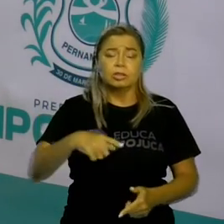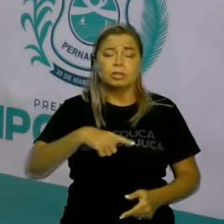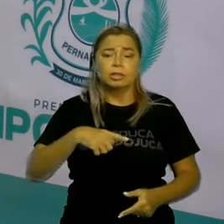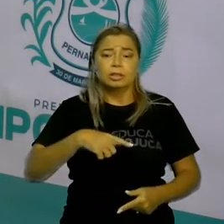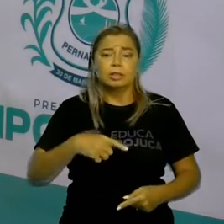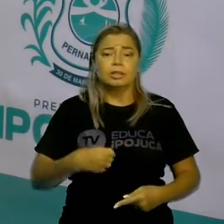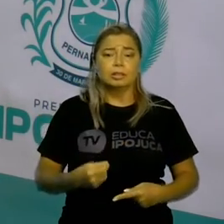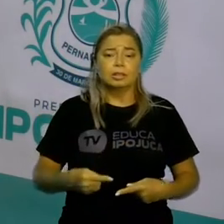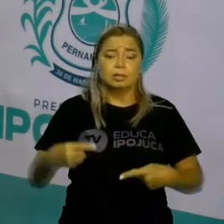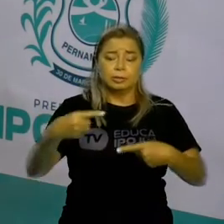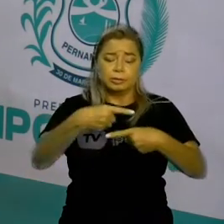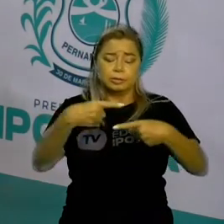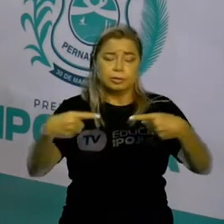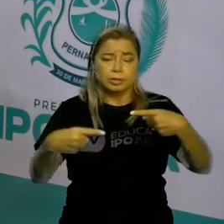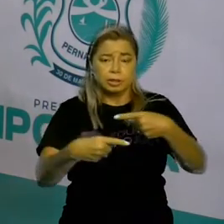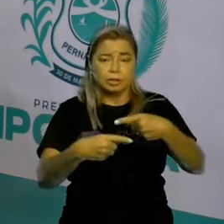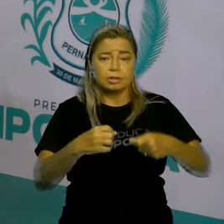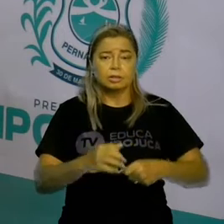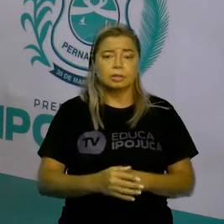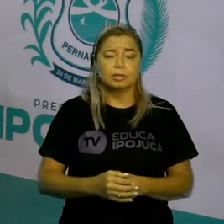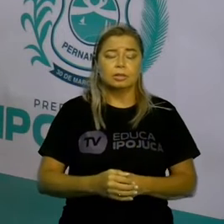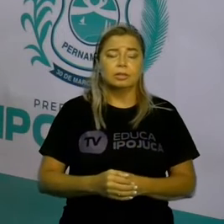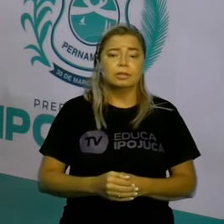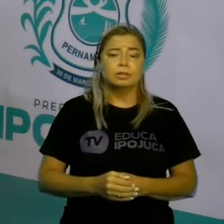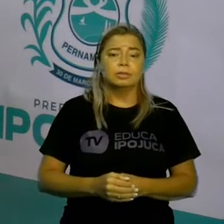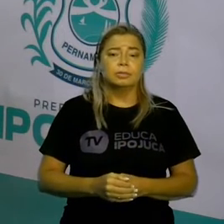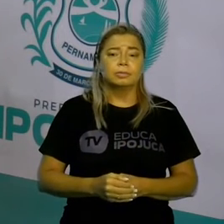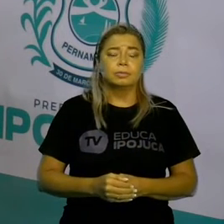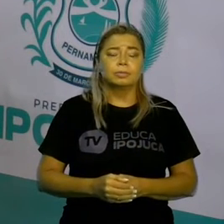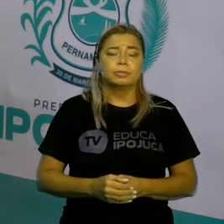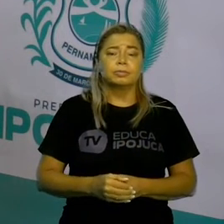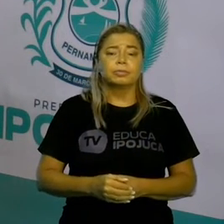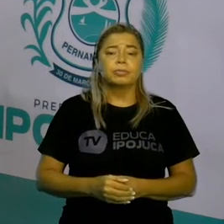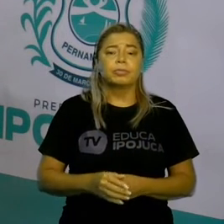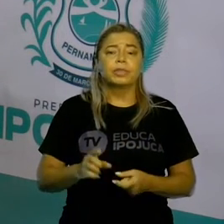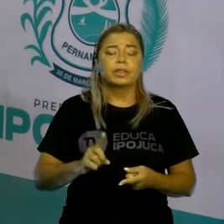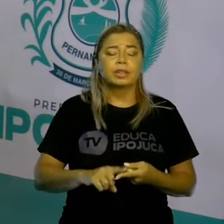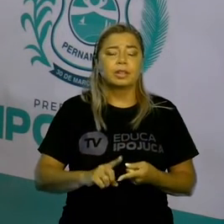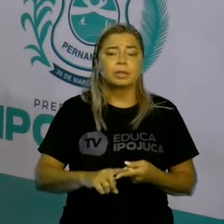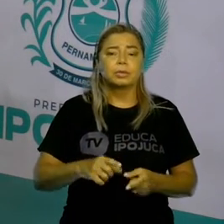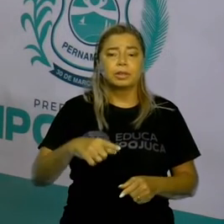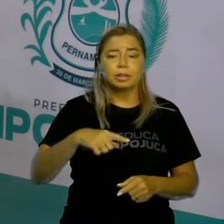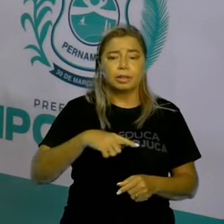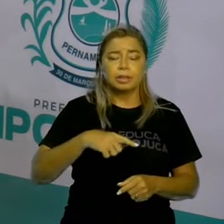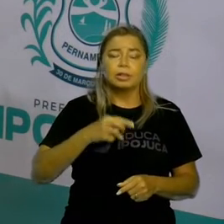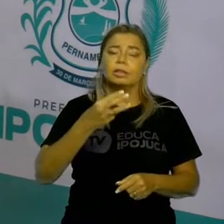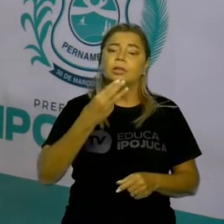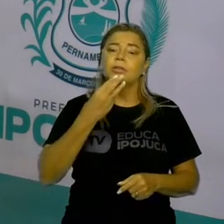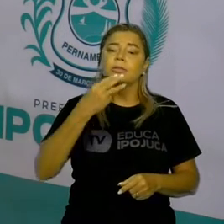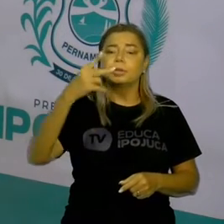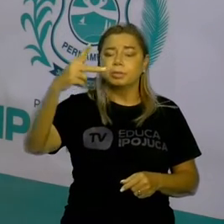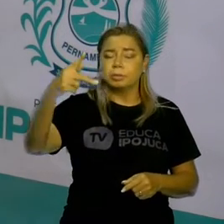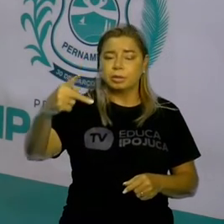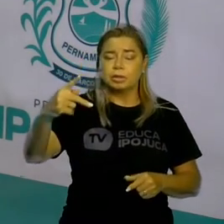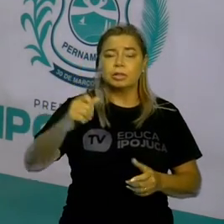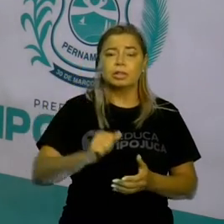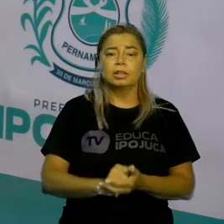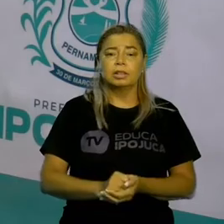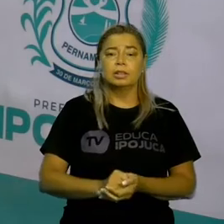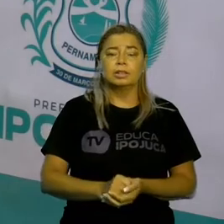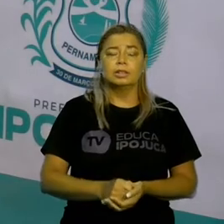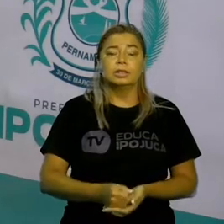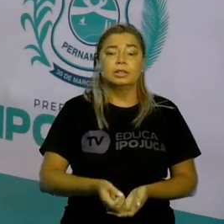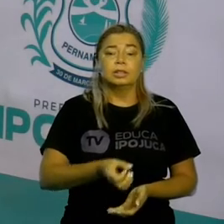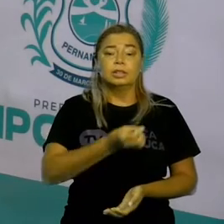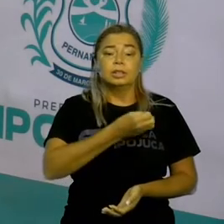fracionária. E aí a gente vai também colocar essas probabilidades, que são números racionais, também na forma